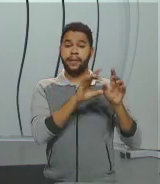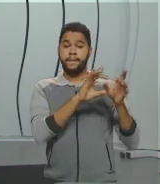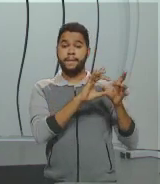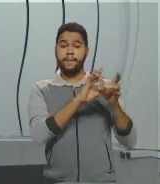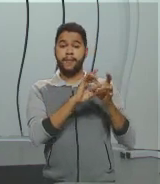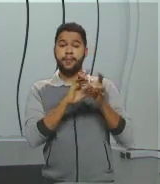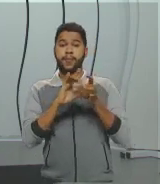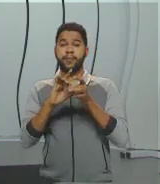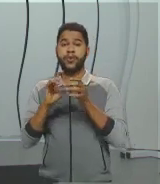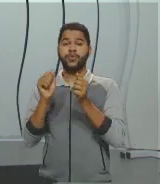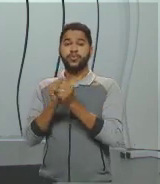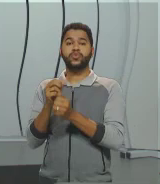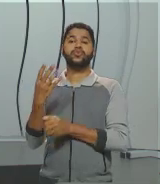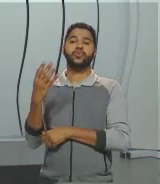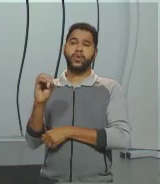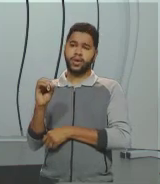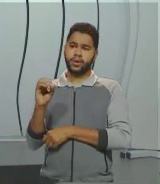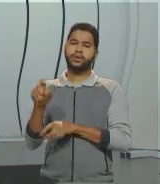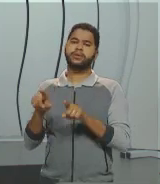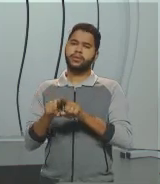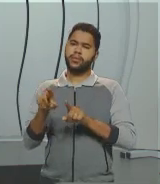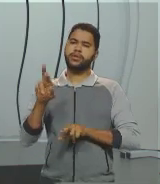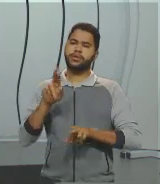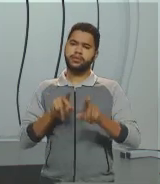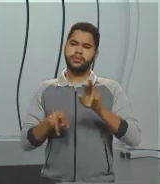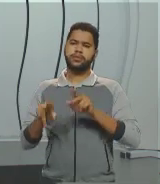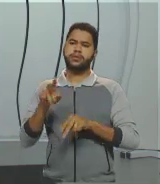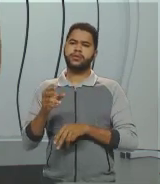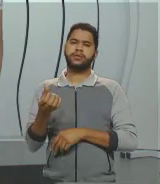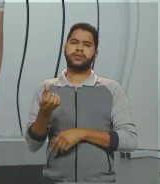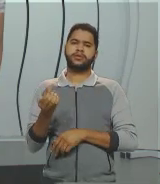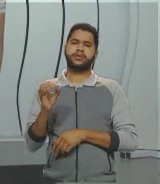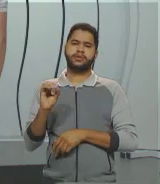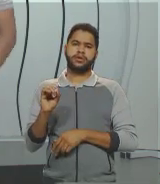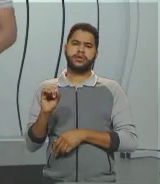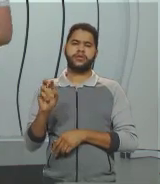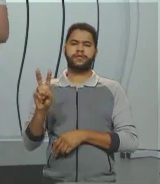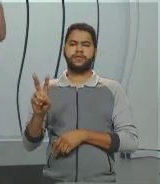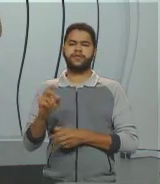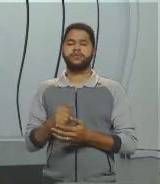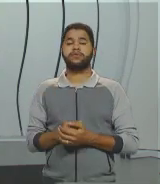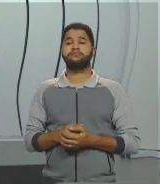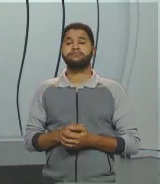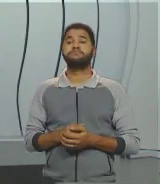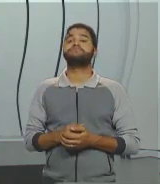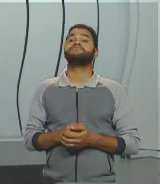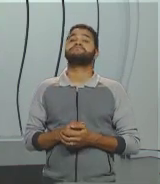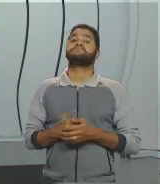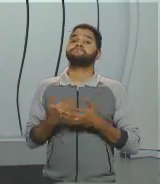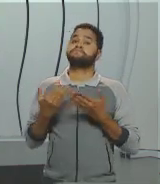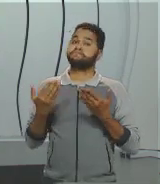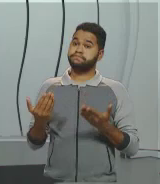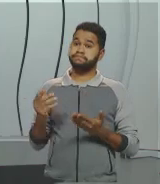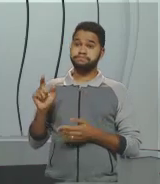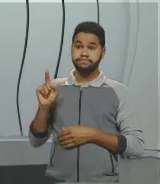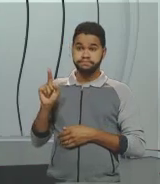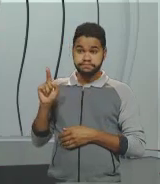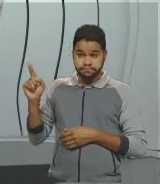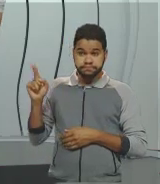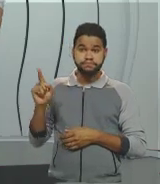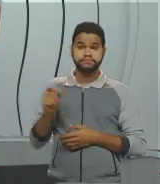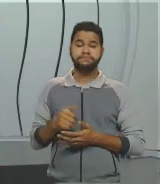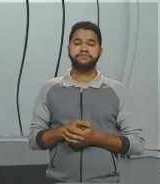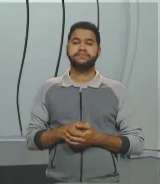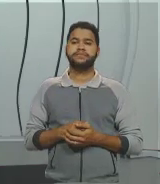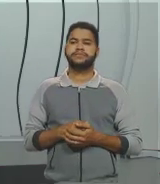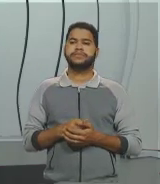de 40, que também tem uma diferença de potencial de 60 volts. E aí, nesse caso, a